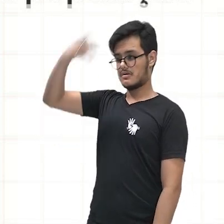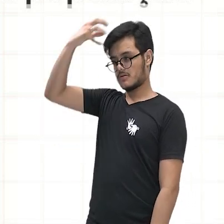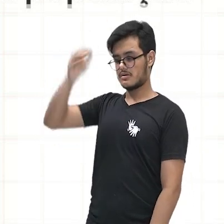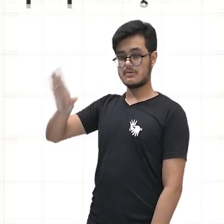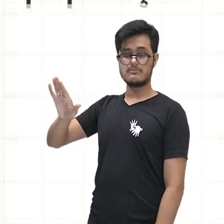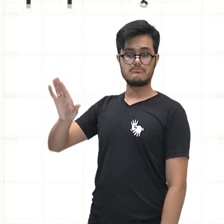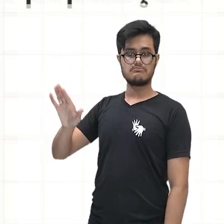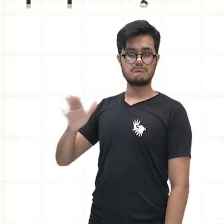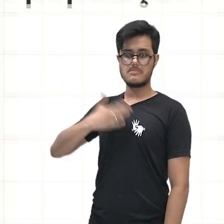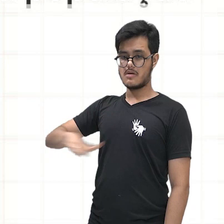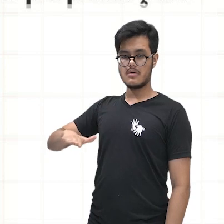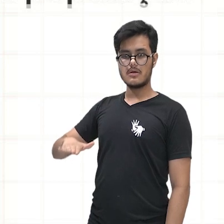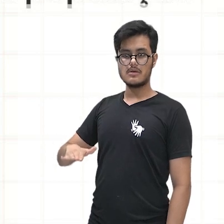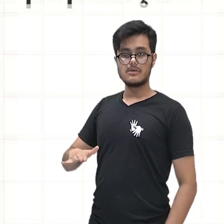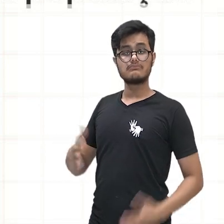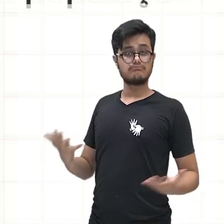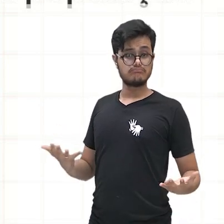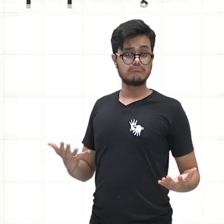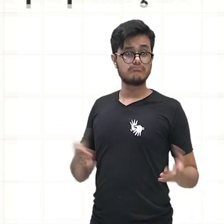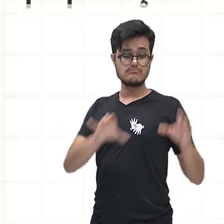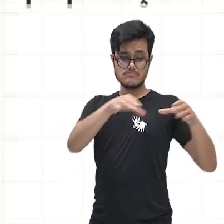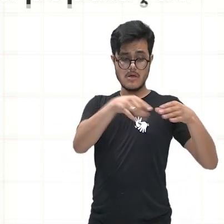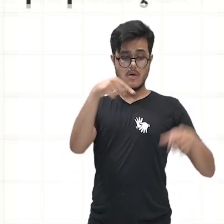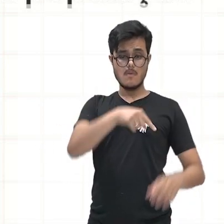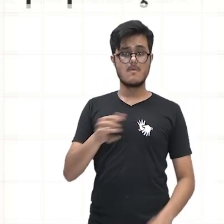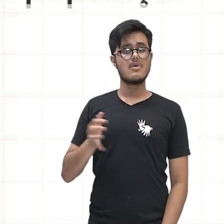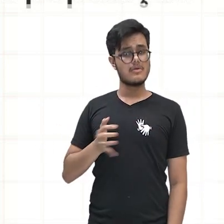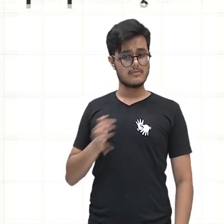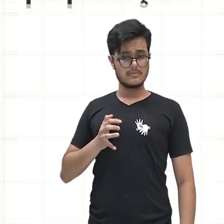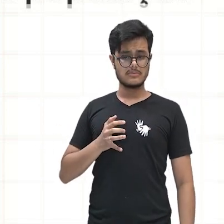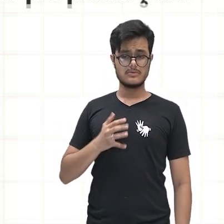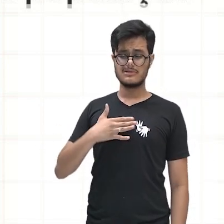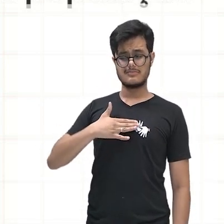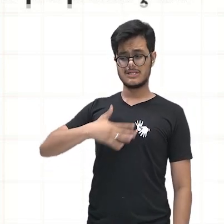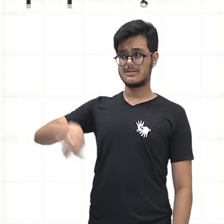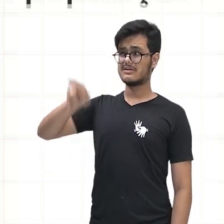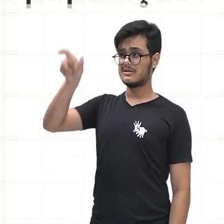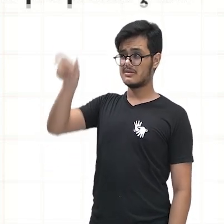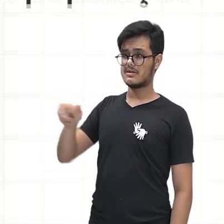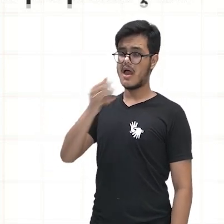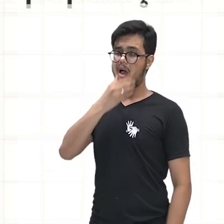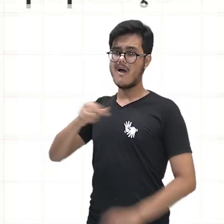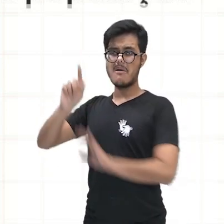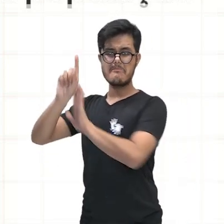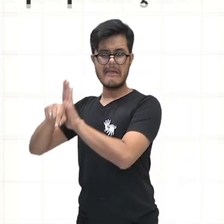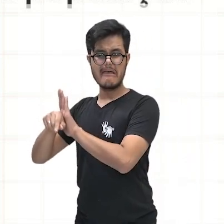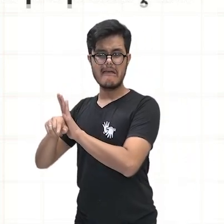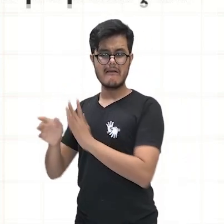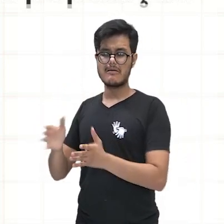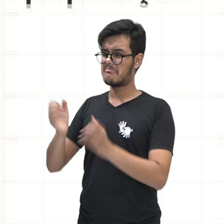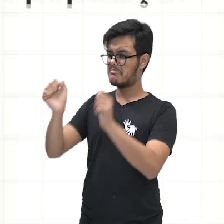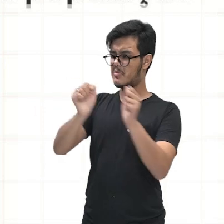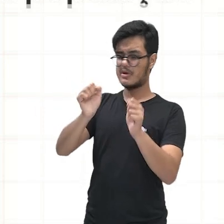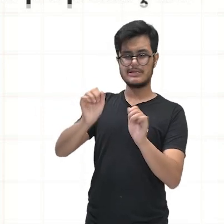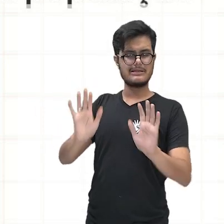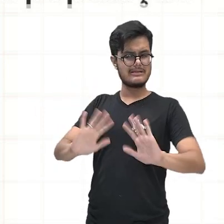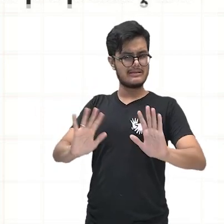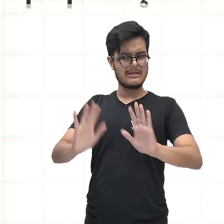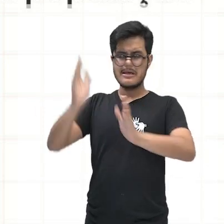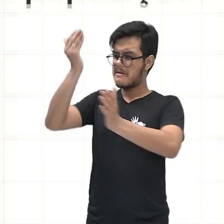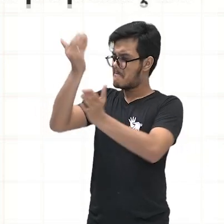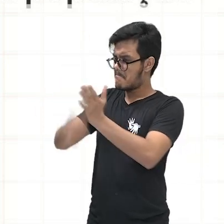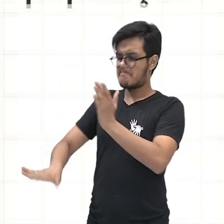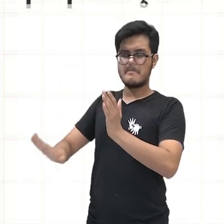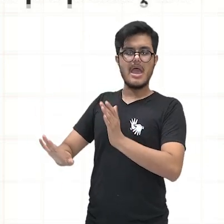população e a elite também que já não queria mais tá aqui no Soberbo no no como